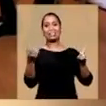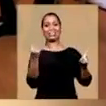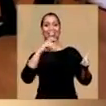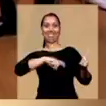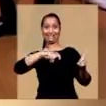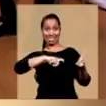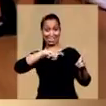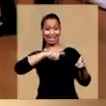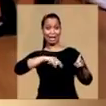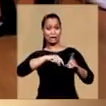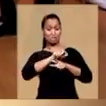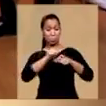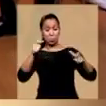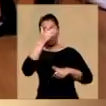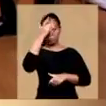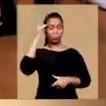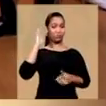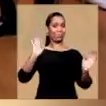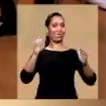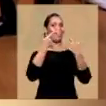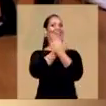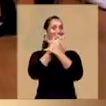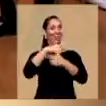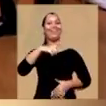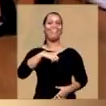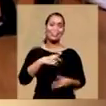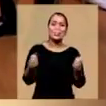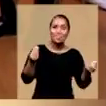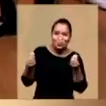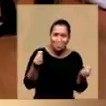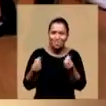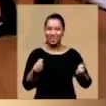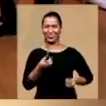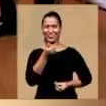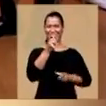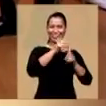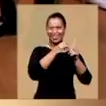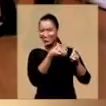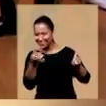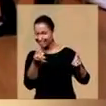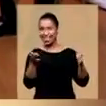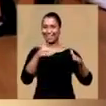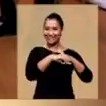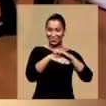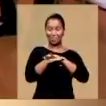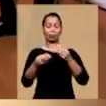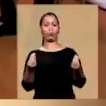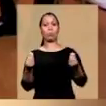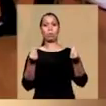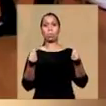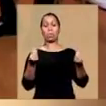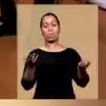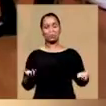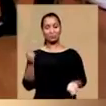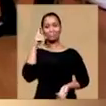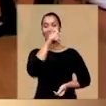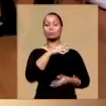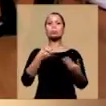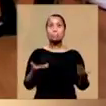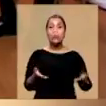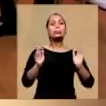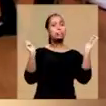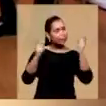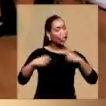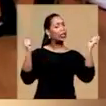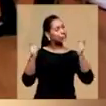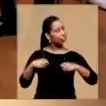salário, a maioria do pessoal em casa deu risada, né? Falou que esse cara tá falando não fecha um mês, quis virar 6 meses. Exato. Mas